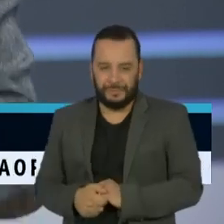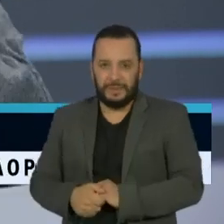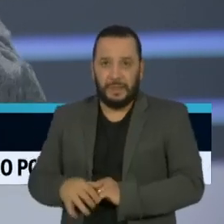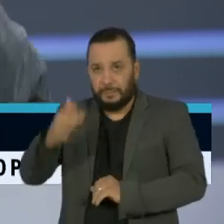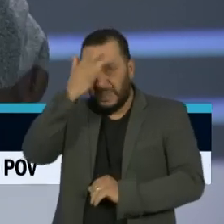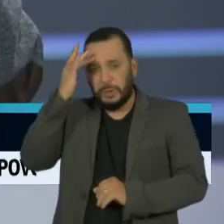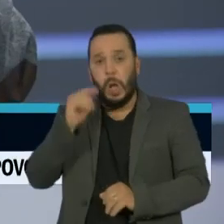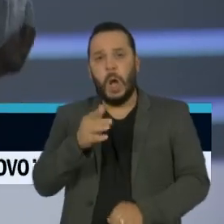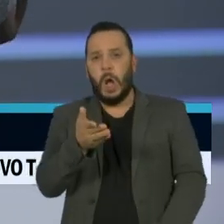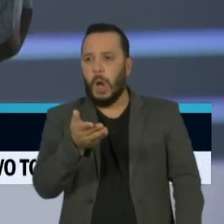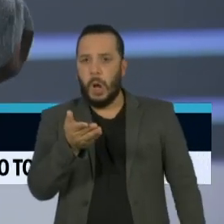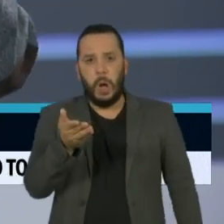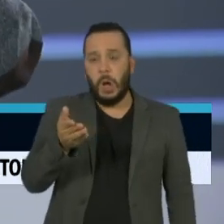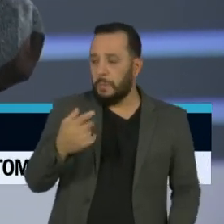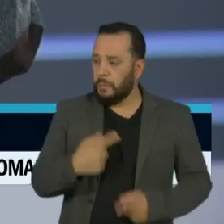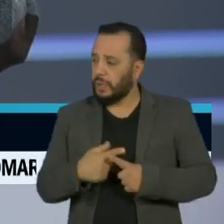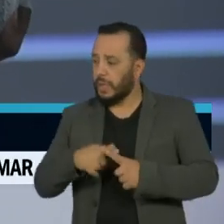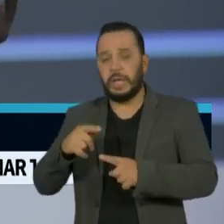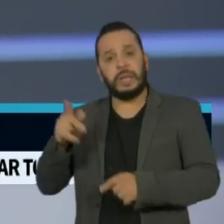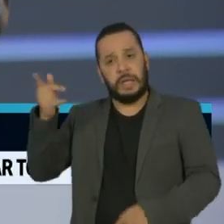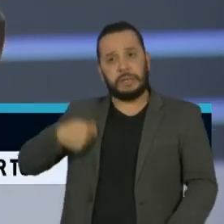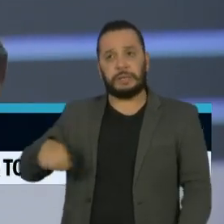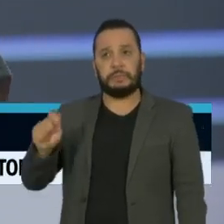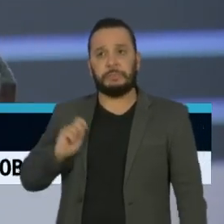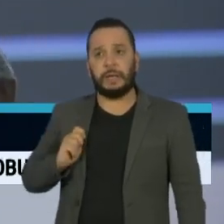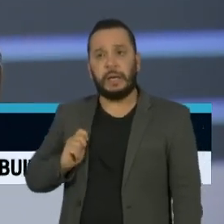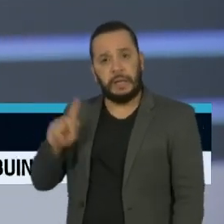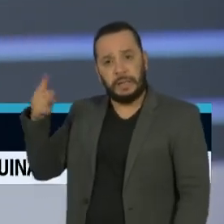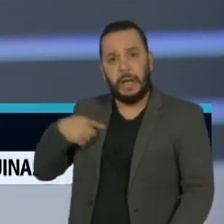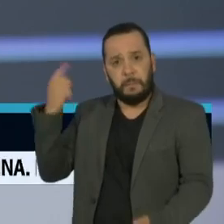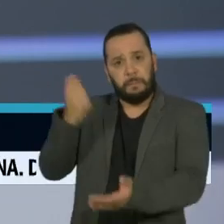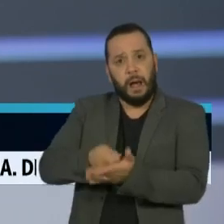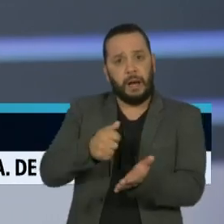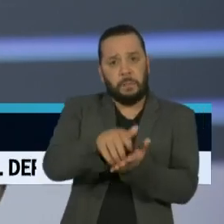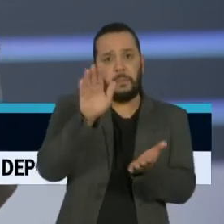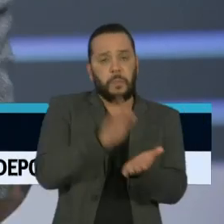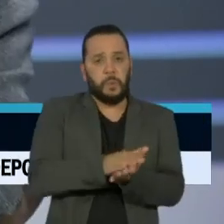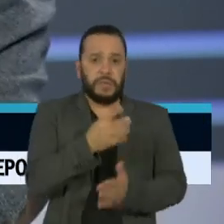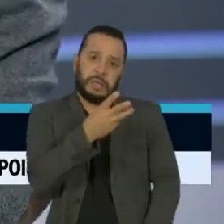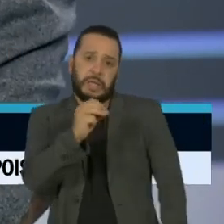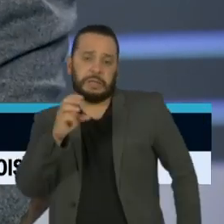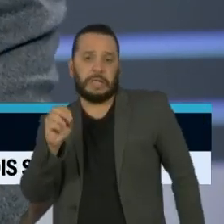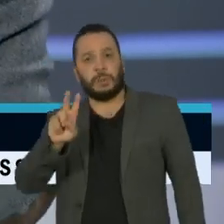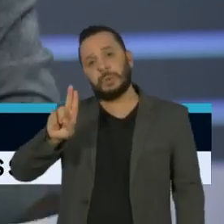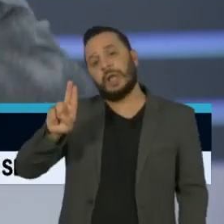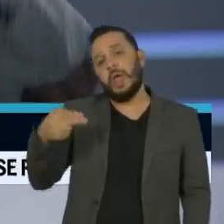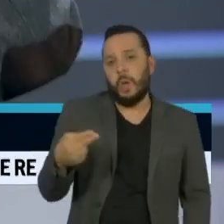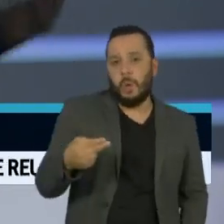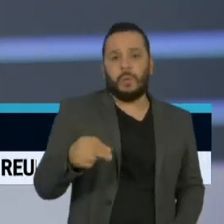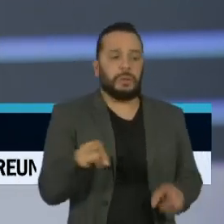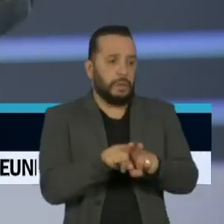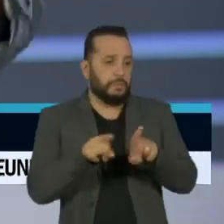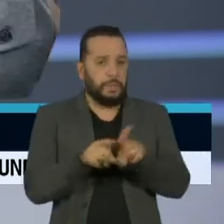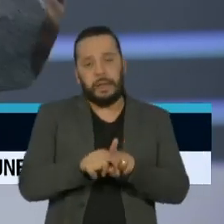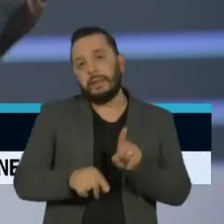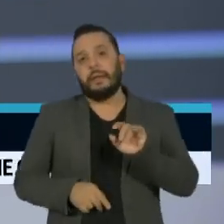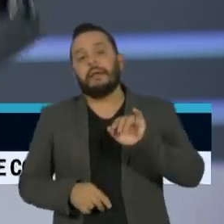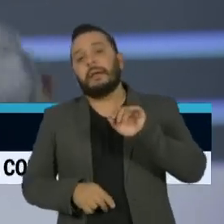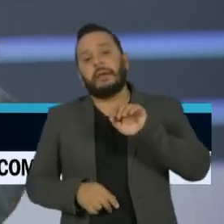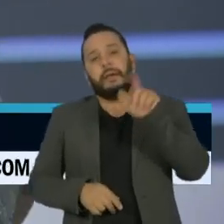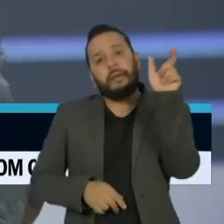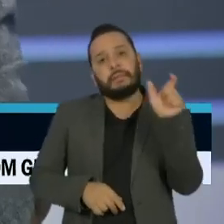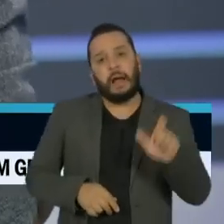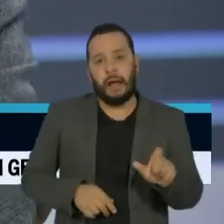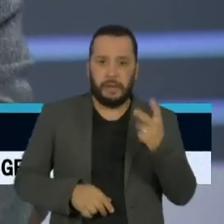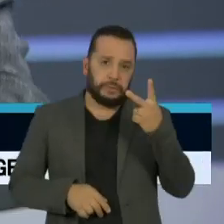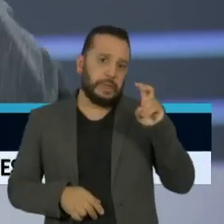fala assim, não, porque na Espanha se multava 300 euros quando a pessoa saía. Na Itália se multava, sei lá, 250 euros